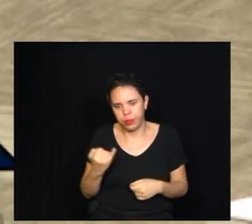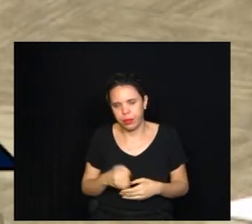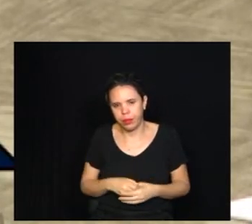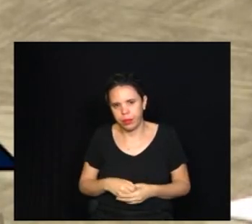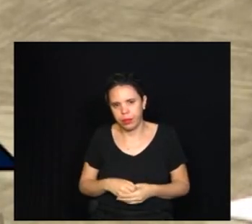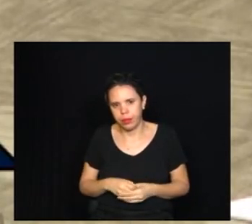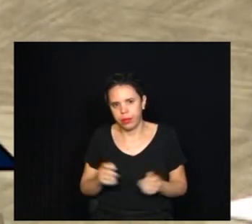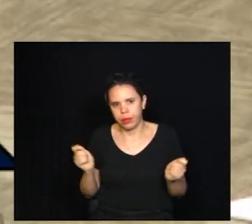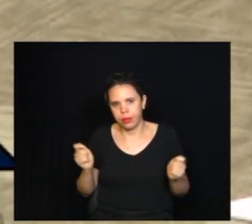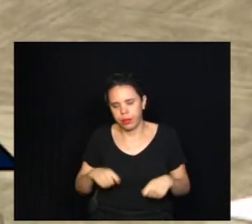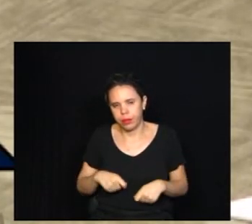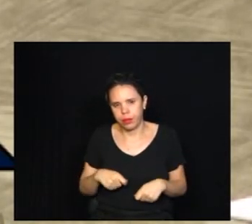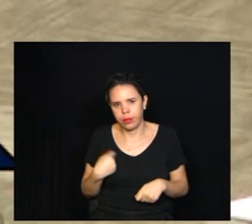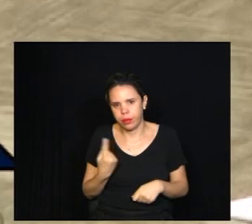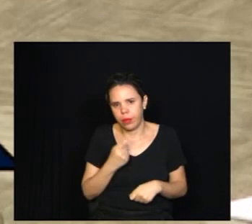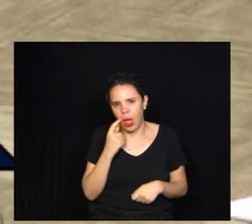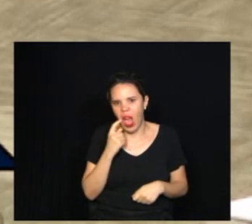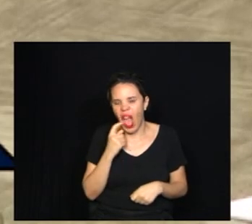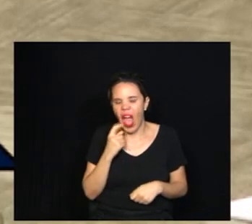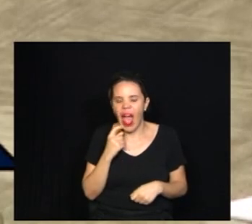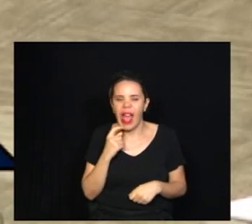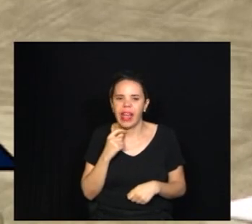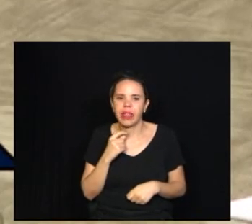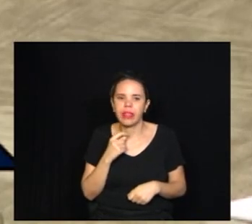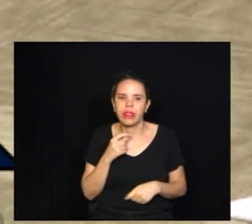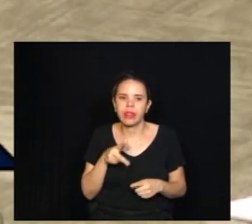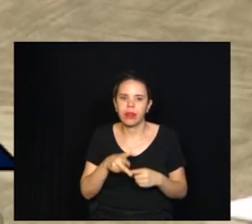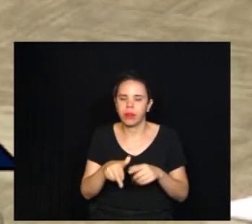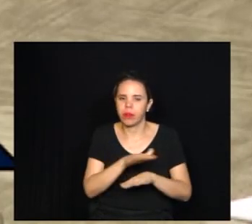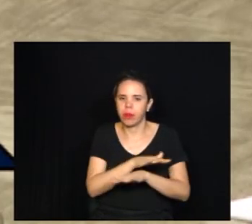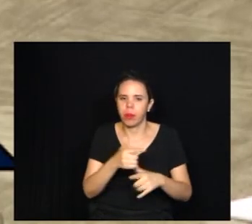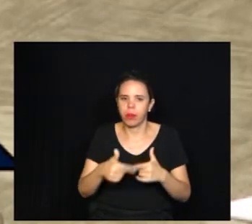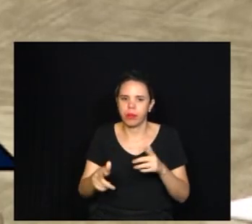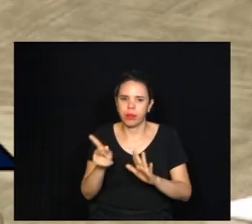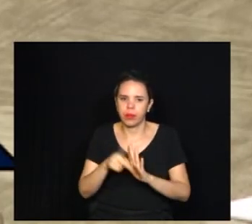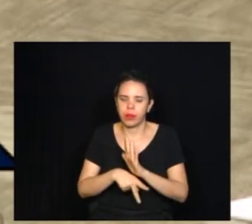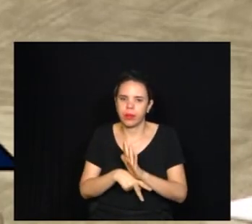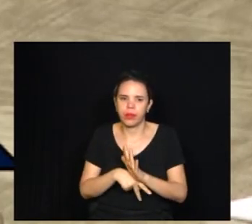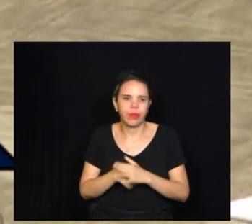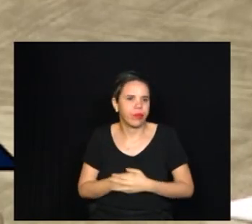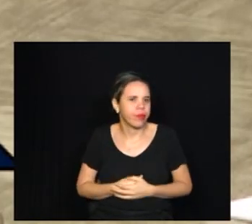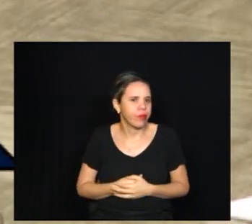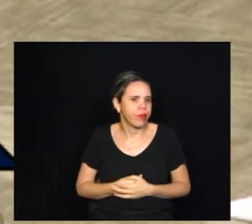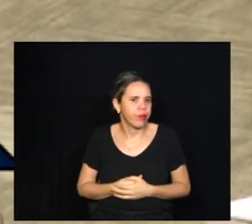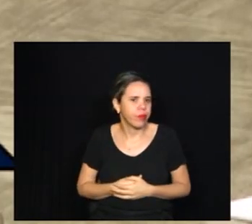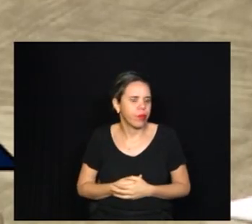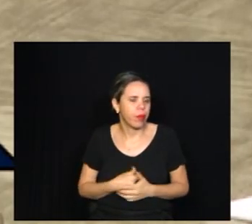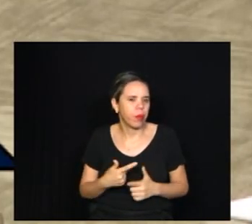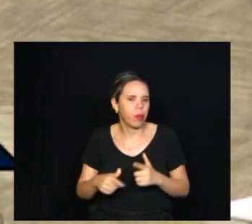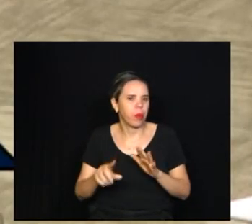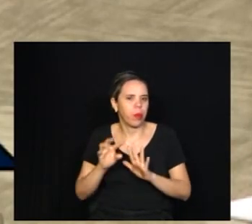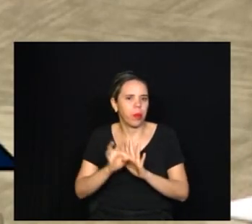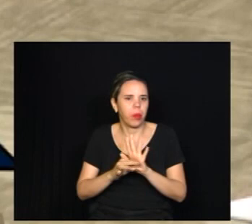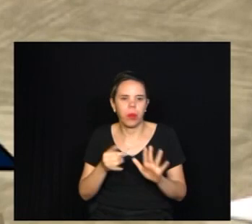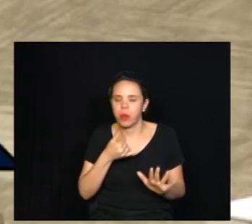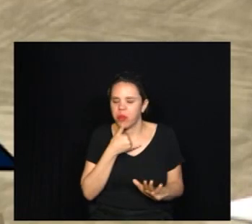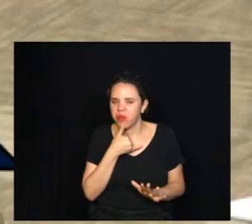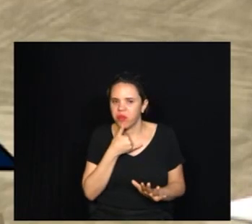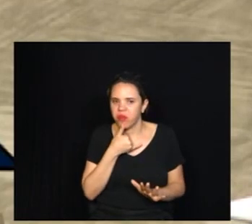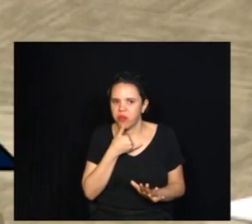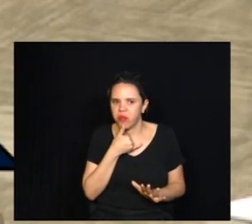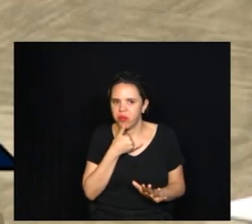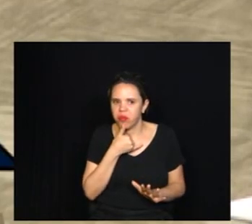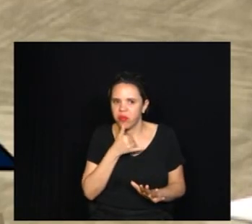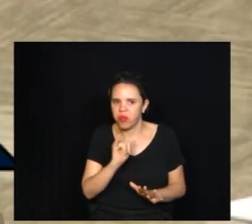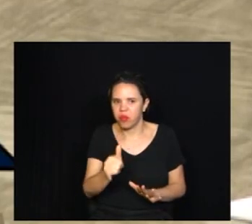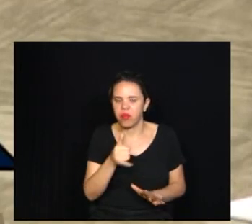que for possível para a gente abortar essa situação desse projeto de emenda desse infeliz, eu digo